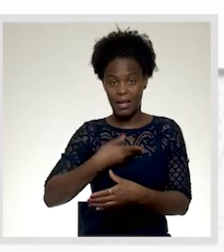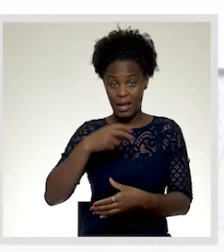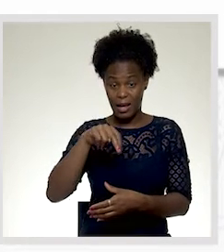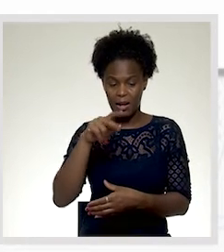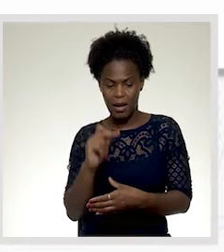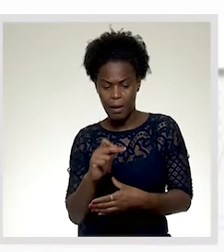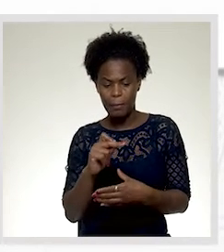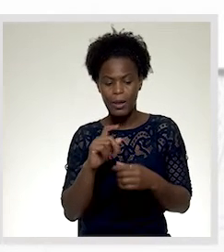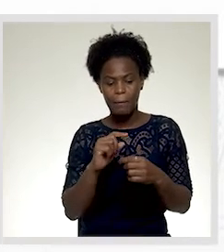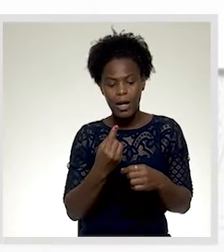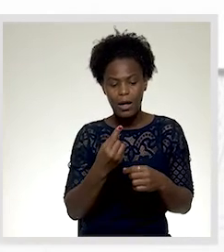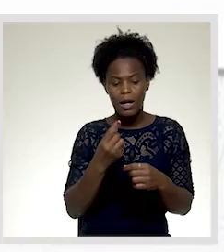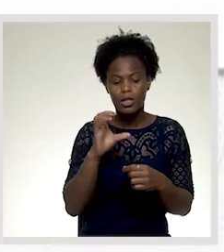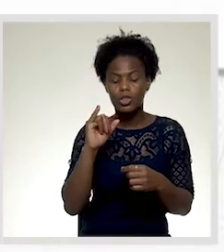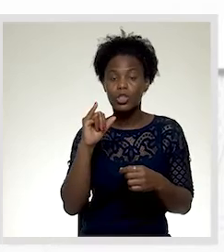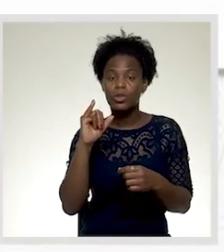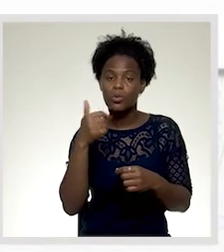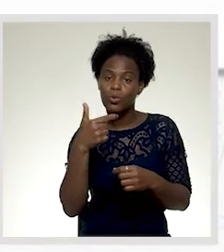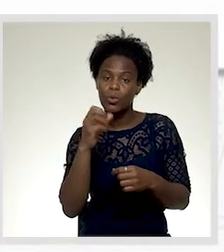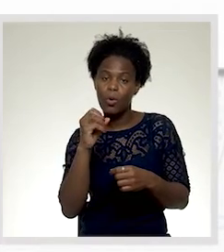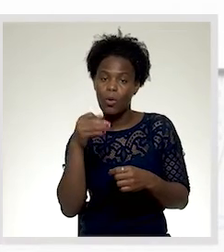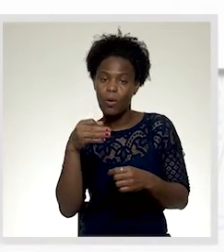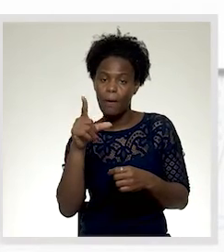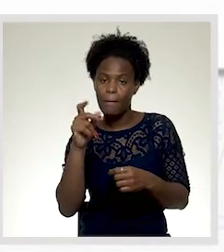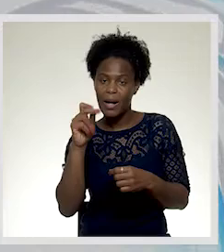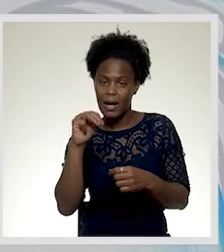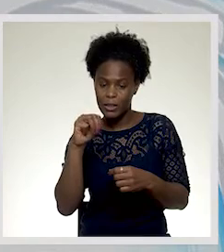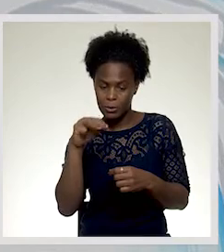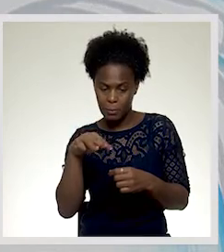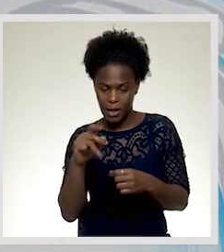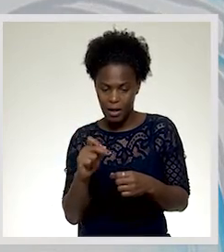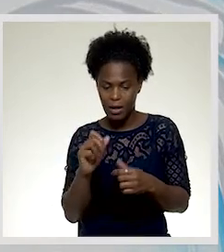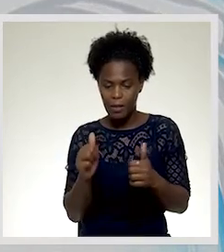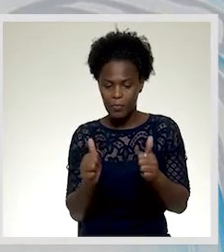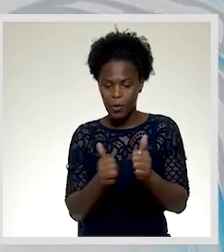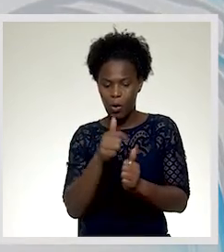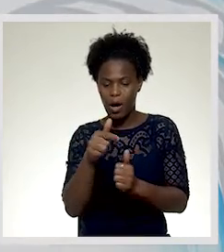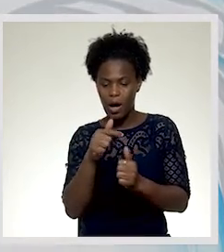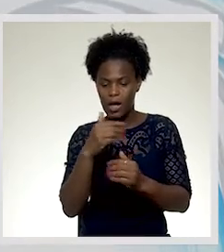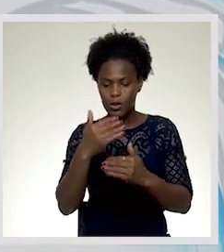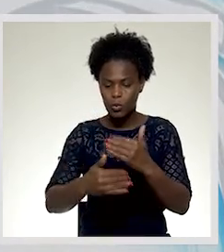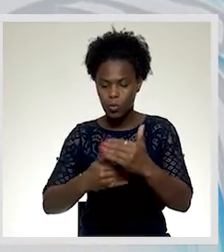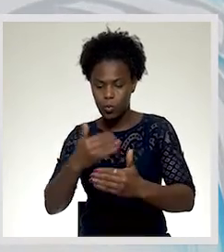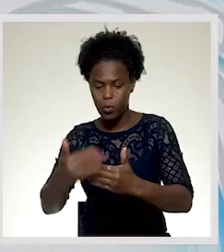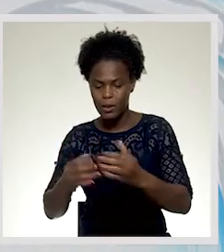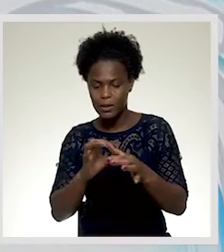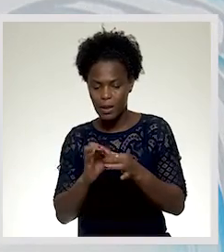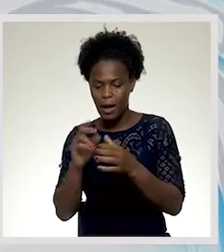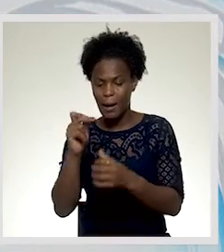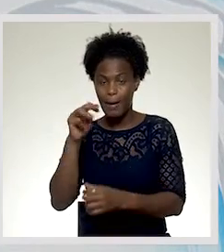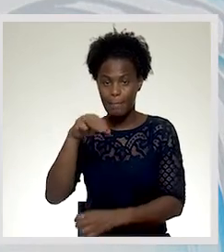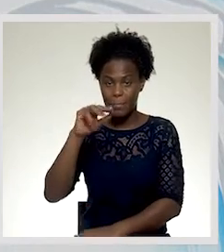DNA para o citoplasma com a sequência dos aminoácidos da proteína sintetizada. Ou seja, é um tipo de RNA